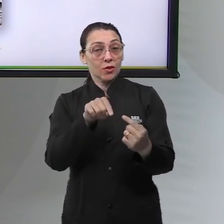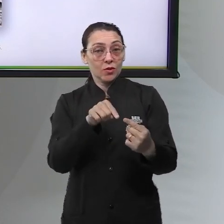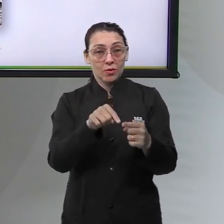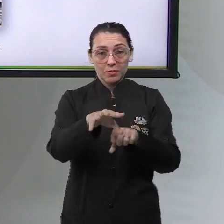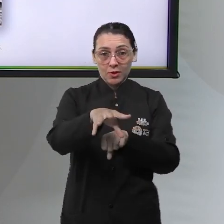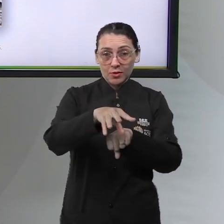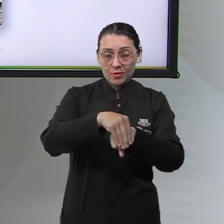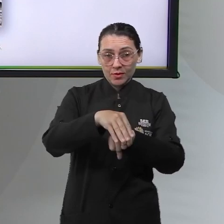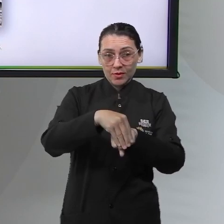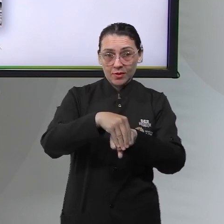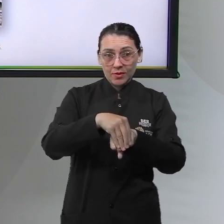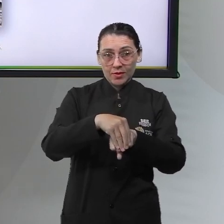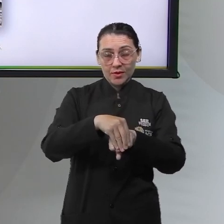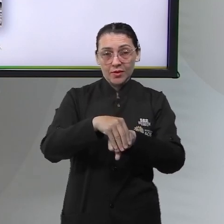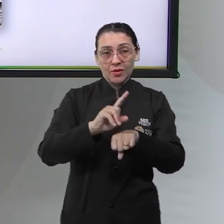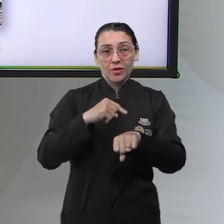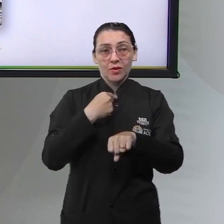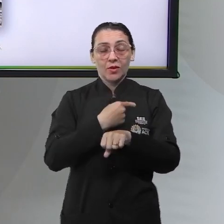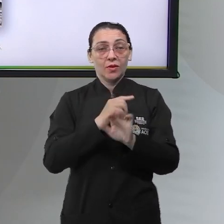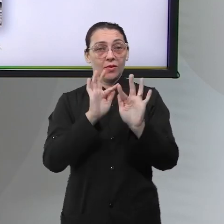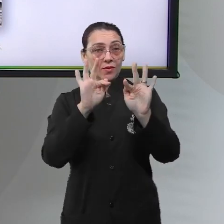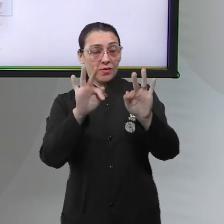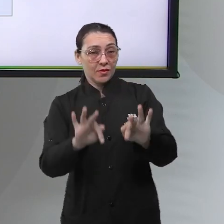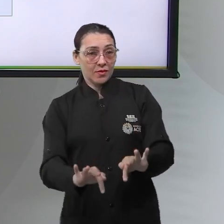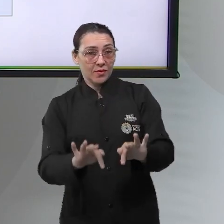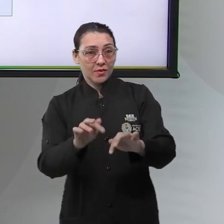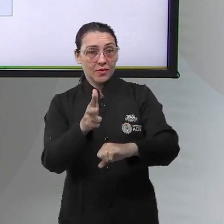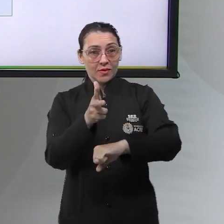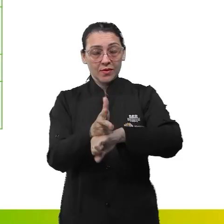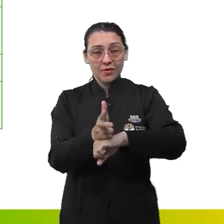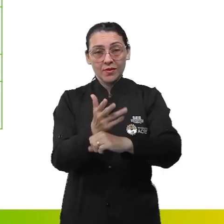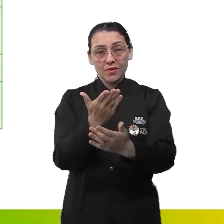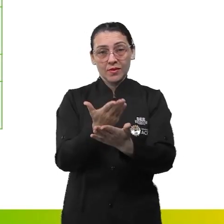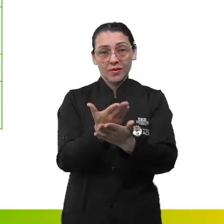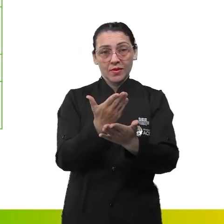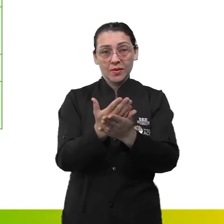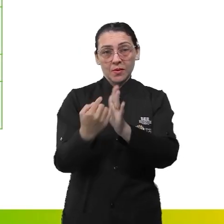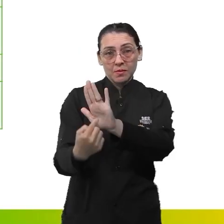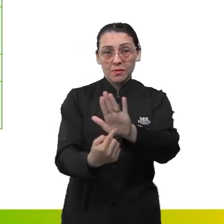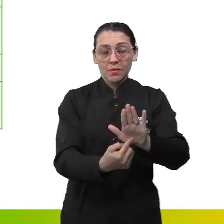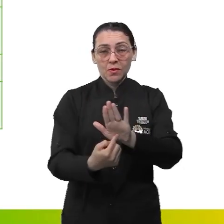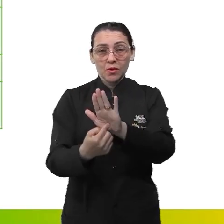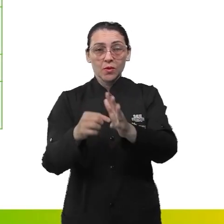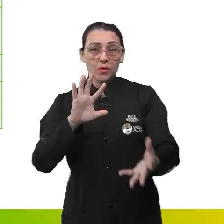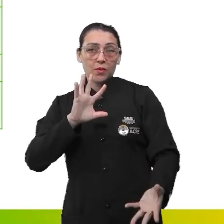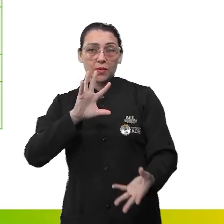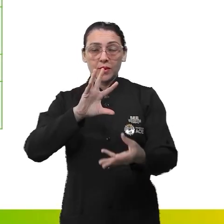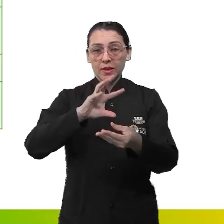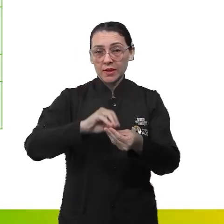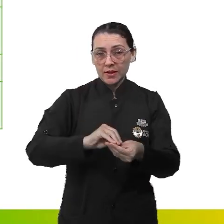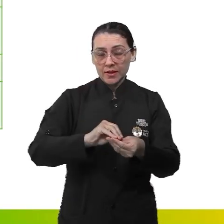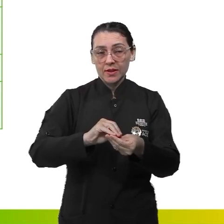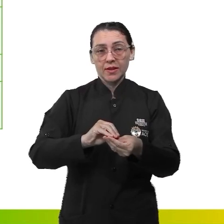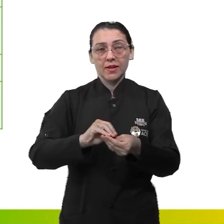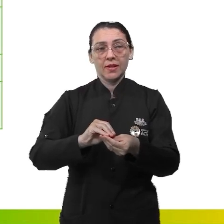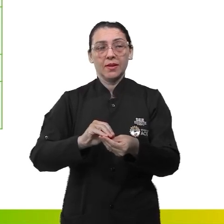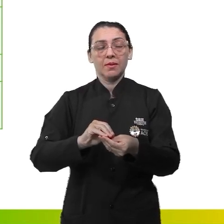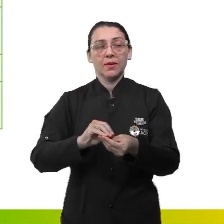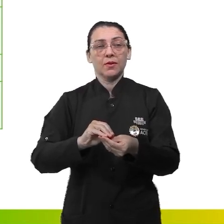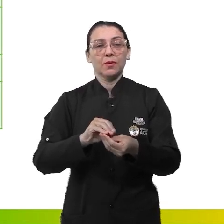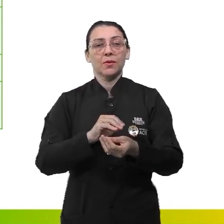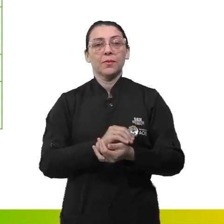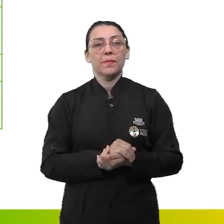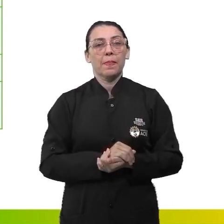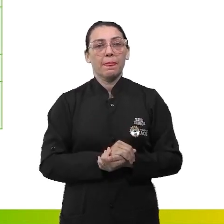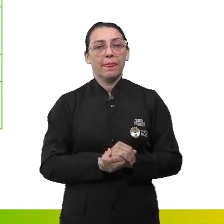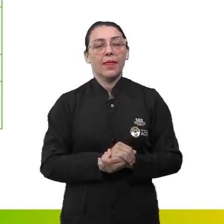de conhecimento e nós vamos finalizar a nossa videoaula apresentando esse quadro que acaba